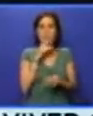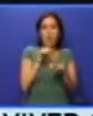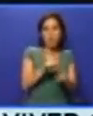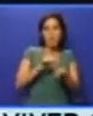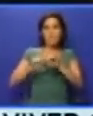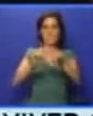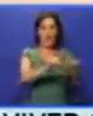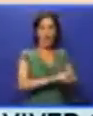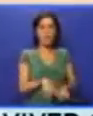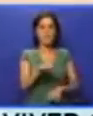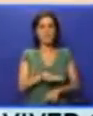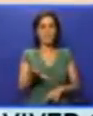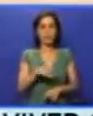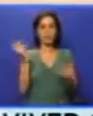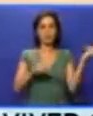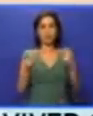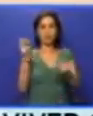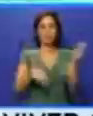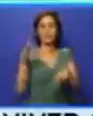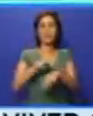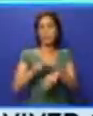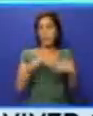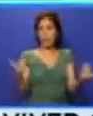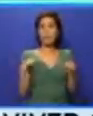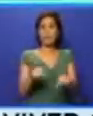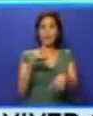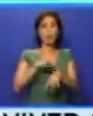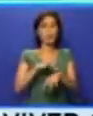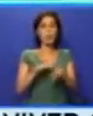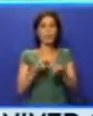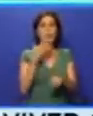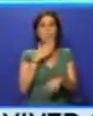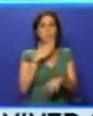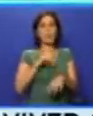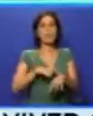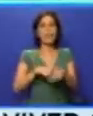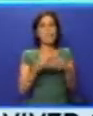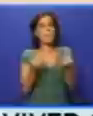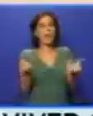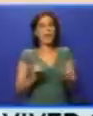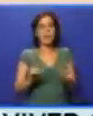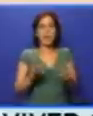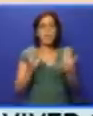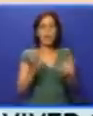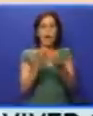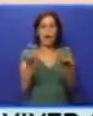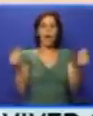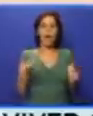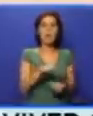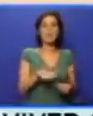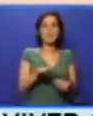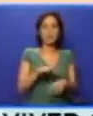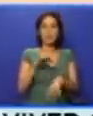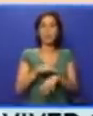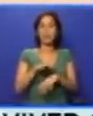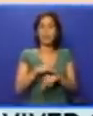as várias circunstâncias que a doença lhes coloca. Sim, porque esta não é uma doença temporária, não é? Apesar de, em muitas circunstâncias, ser